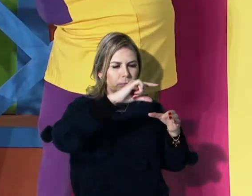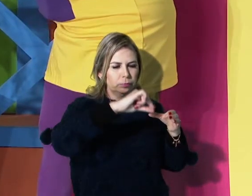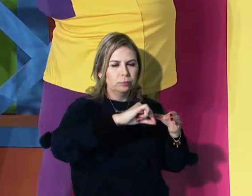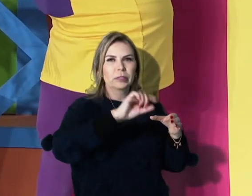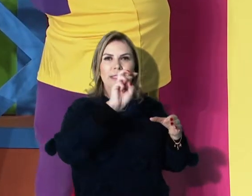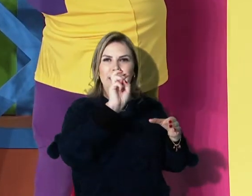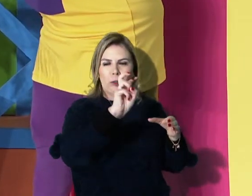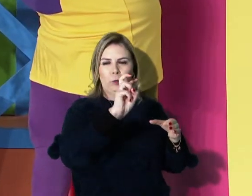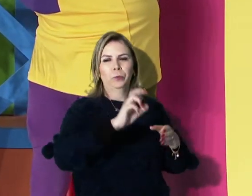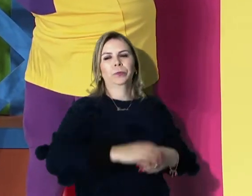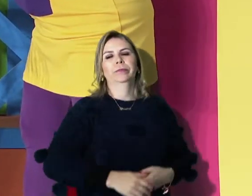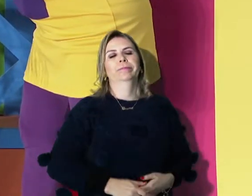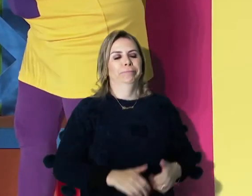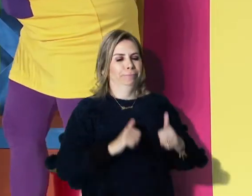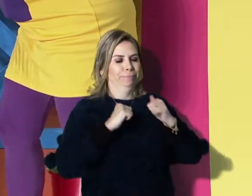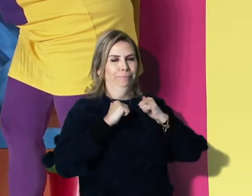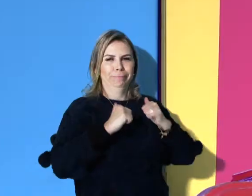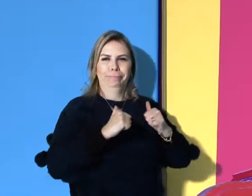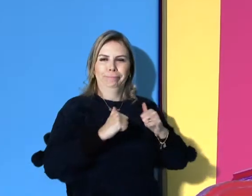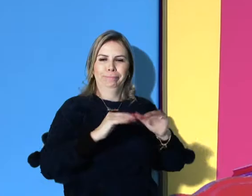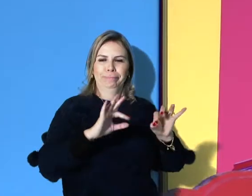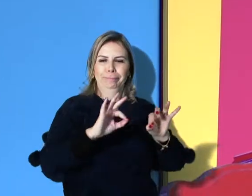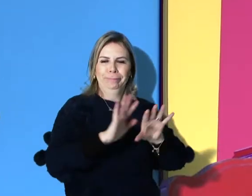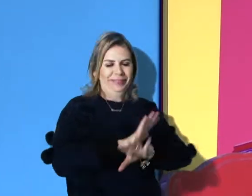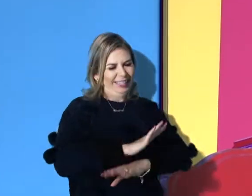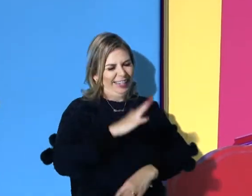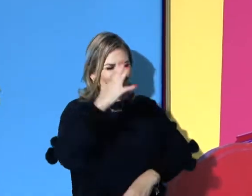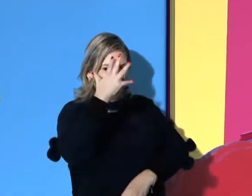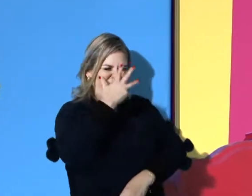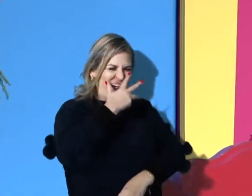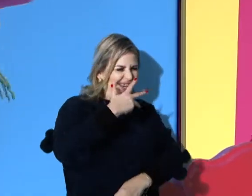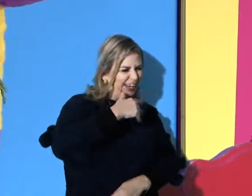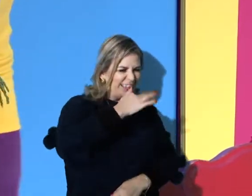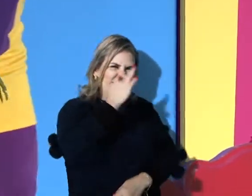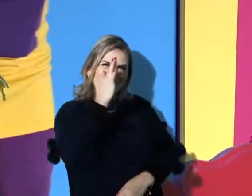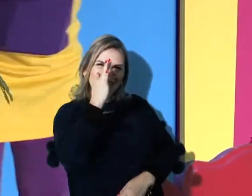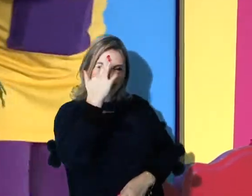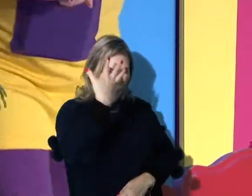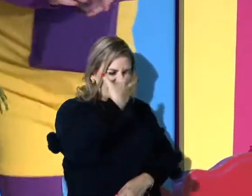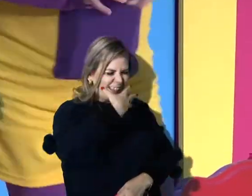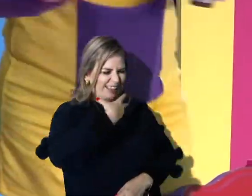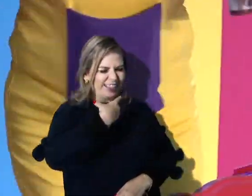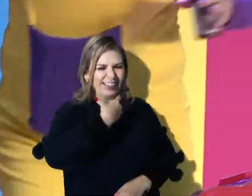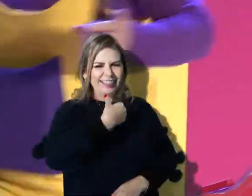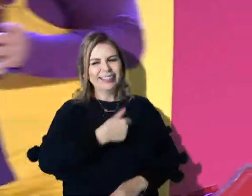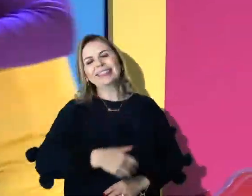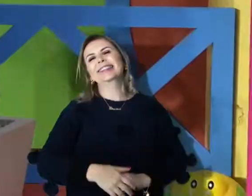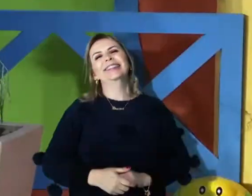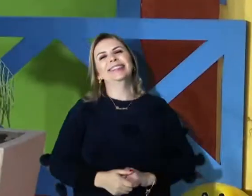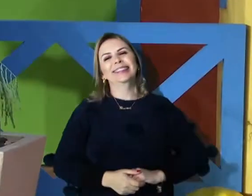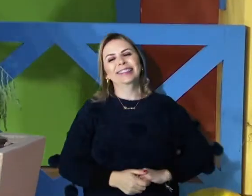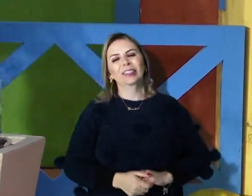1, 2, 3, 4, 5. Isso! Ai, que lindinha que você tá ficando.